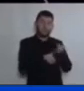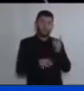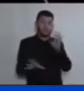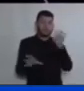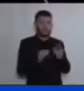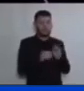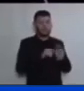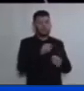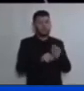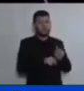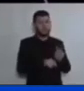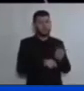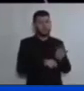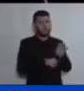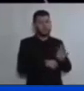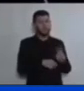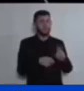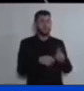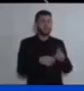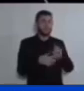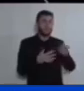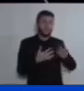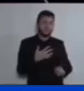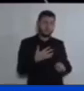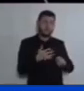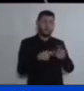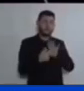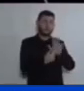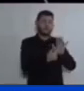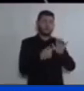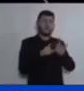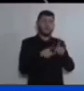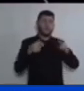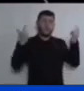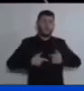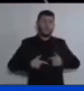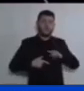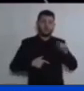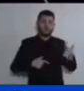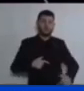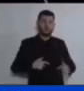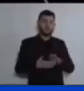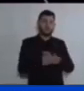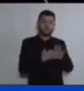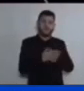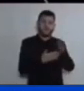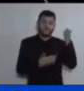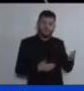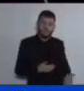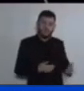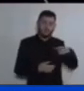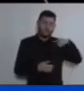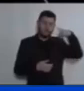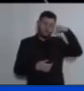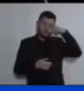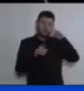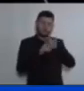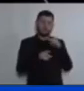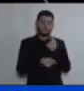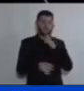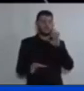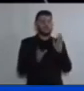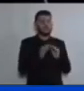vetores possivelmente indicativos da quebra da imparcialidade por parte do magistrado matéria é essa que se encontra pendente de apreciação no